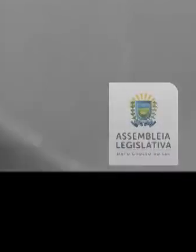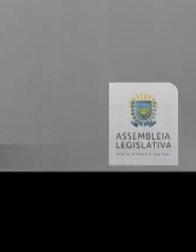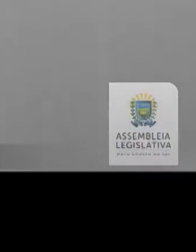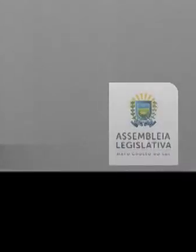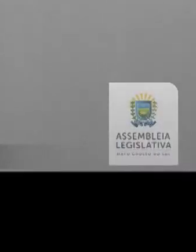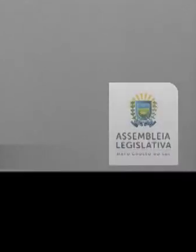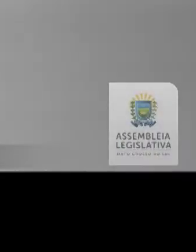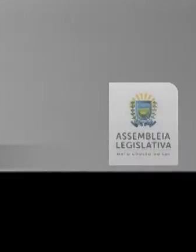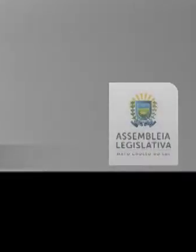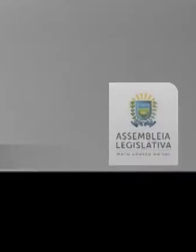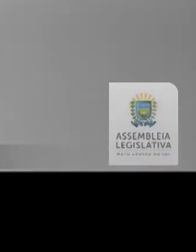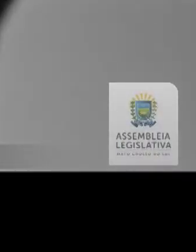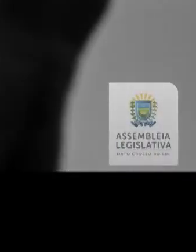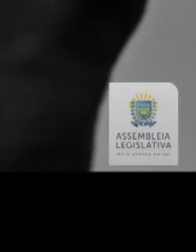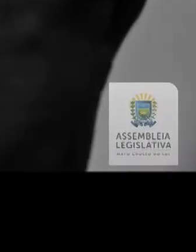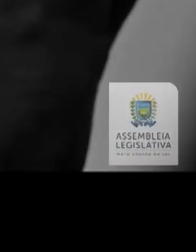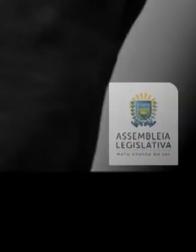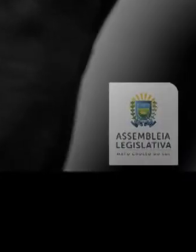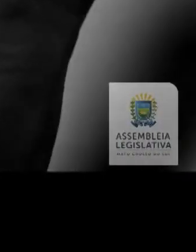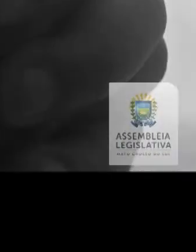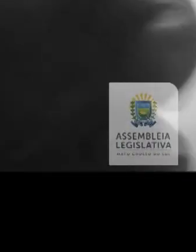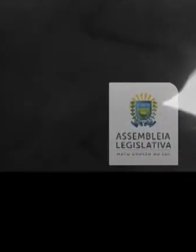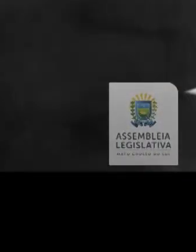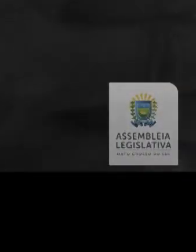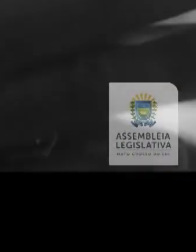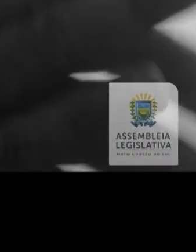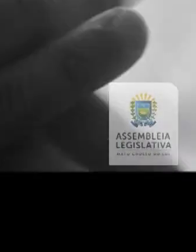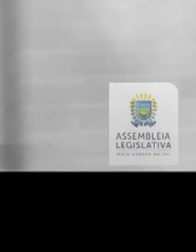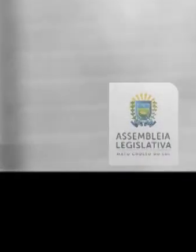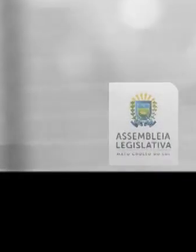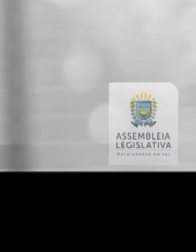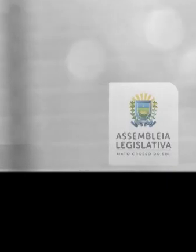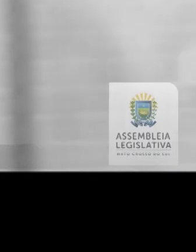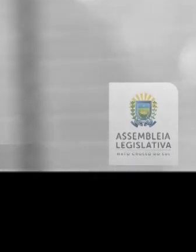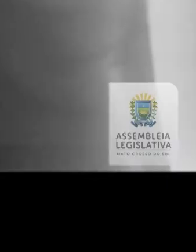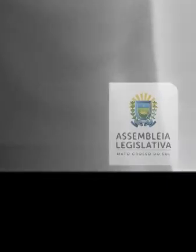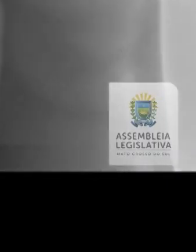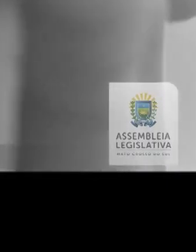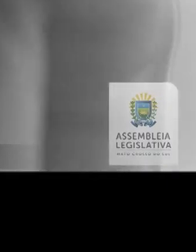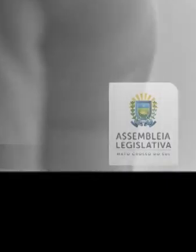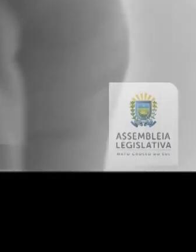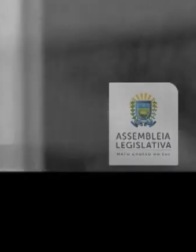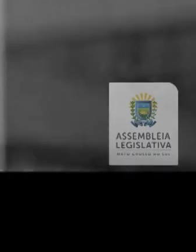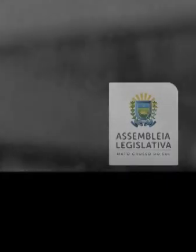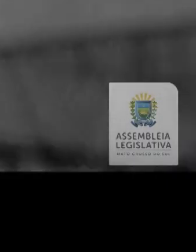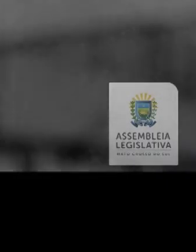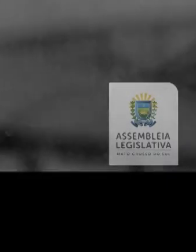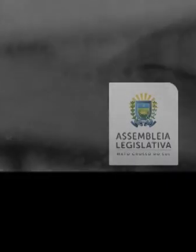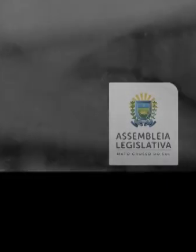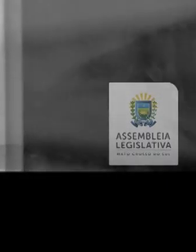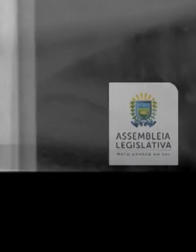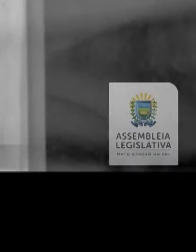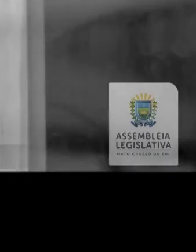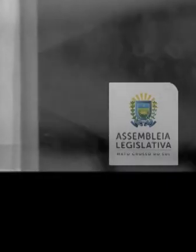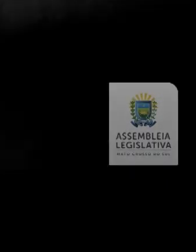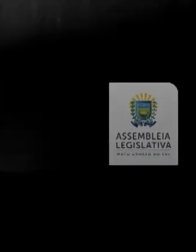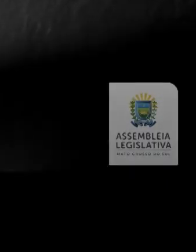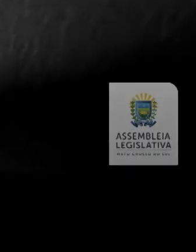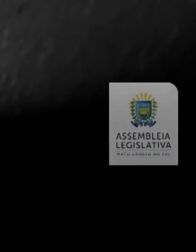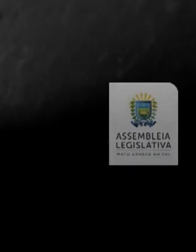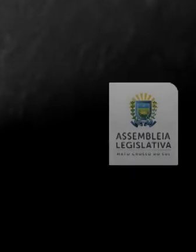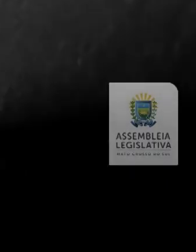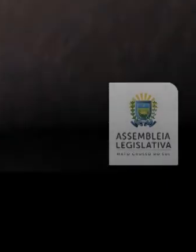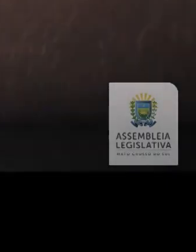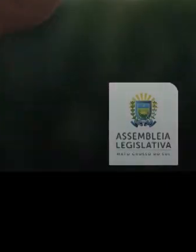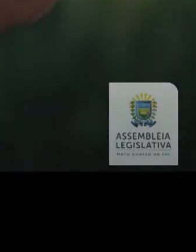De uma hora para outra, foi como se tivéssemos ficado de mãos atadas, sem saber ao certo o que viria pela frente. Só